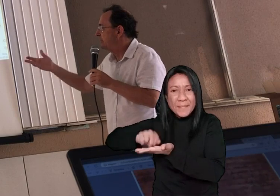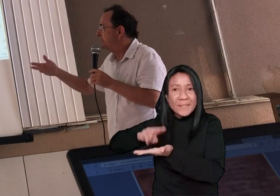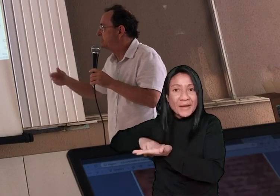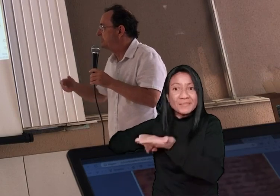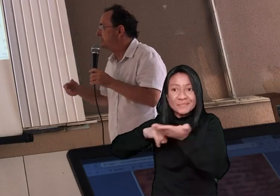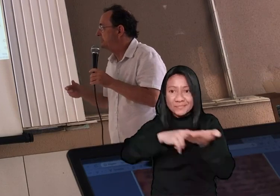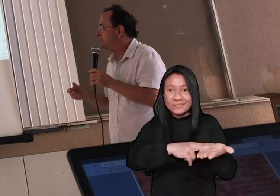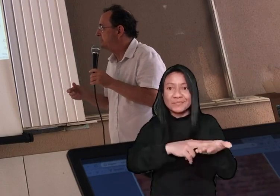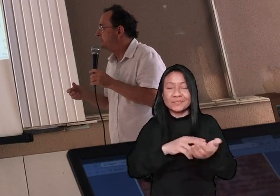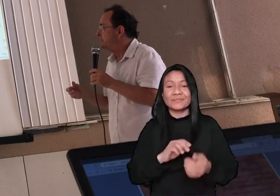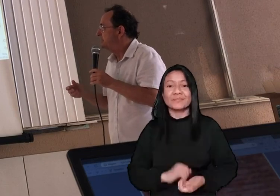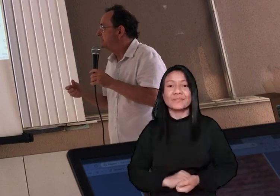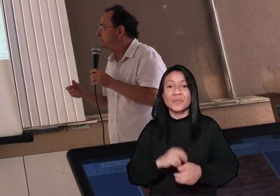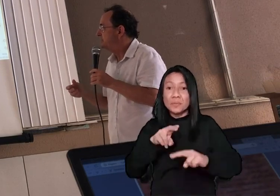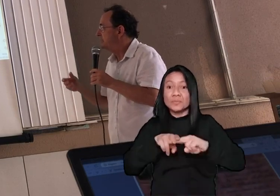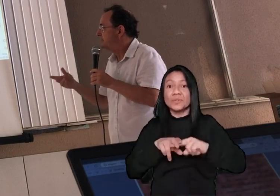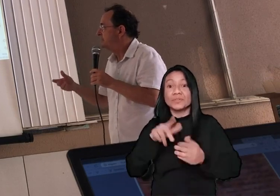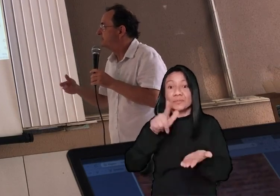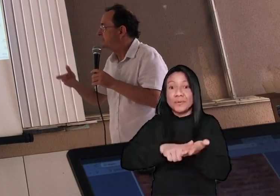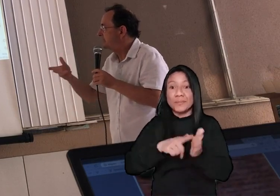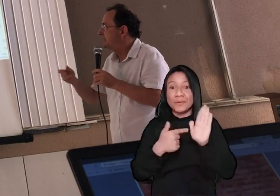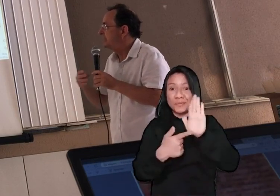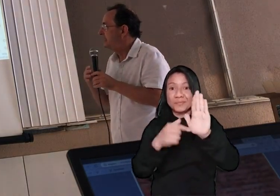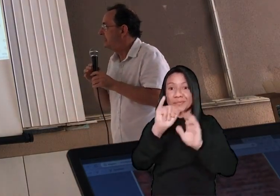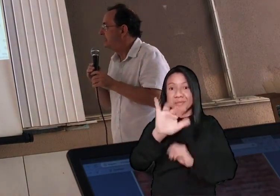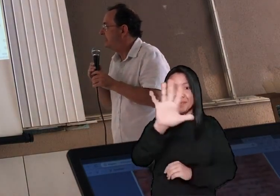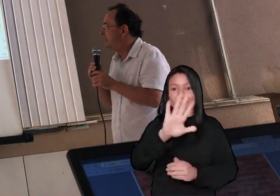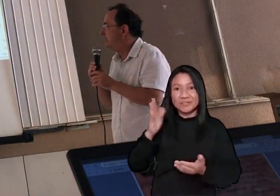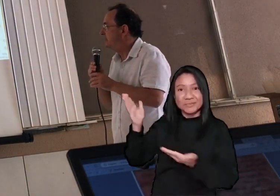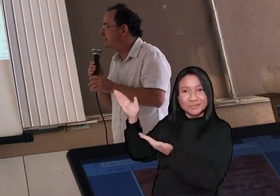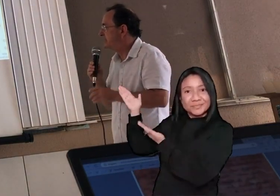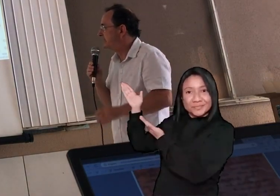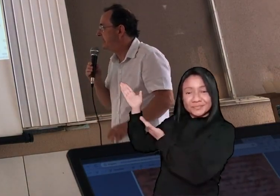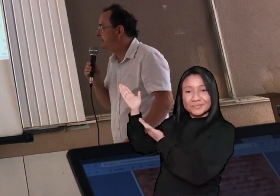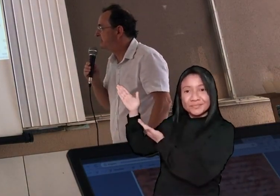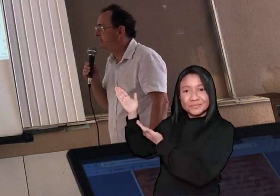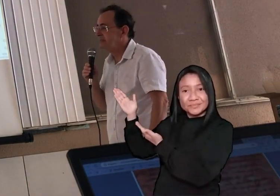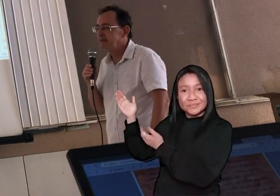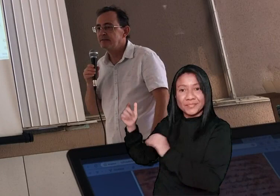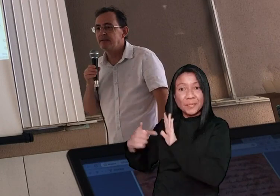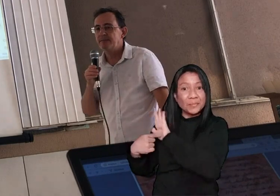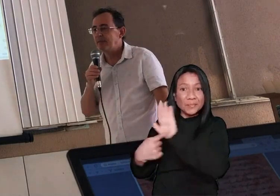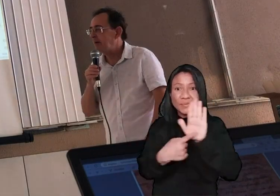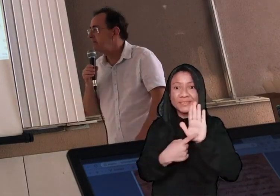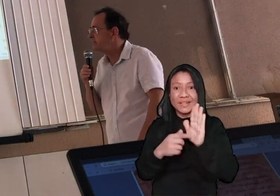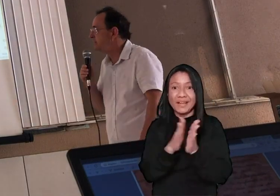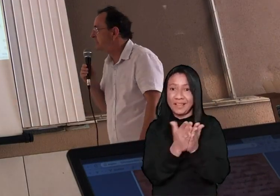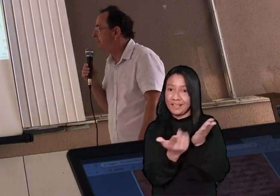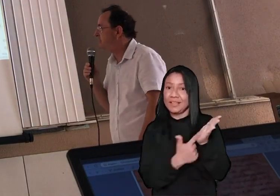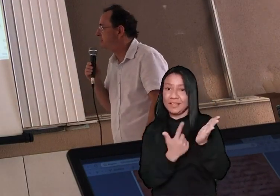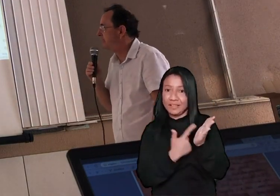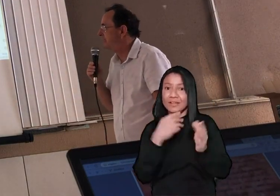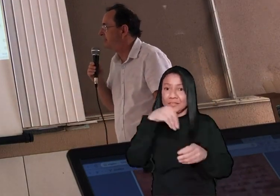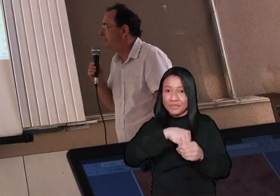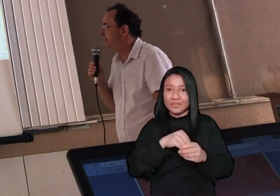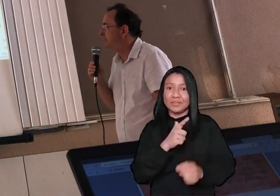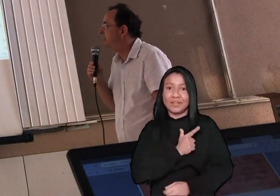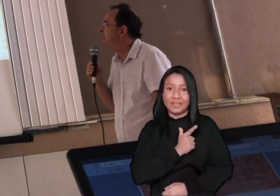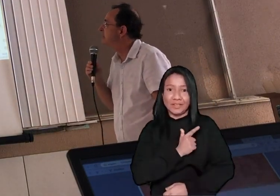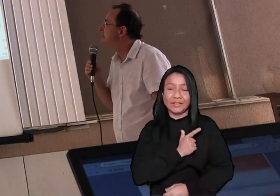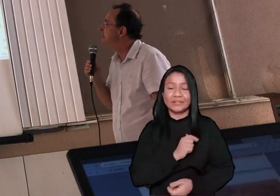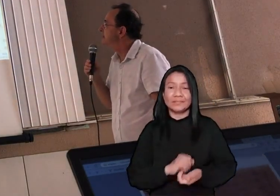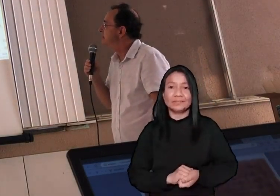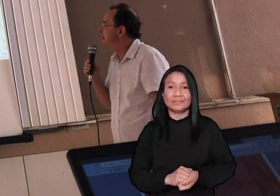acabei colocando aqui no livro uma dessas cartas. Tem mais uma carta lá